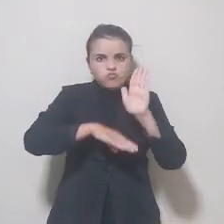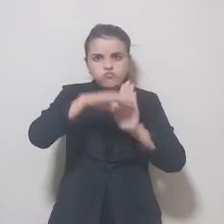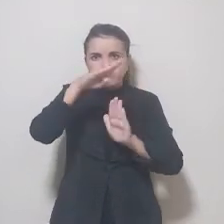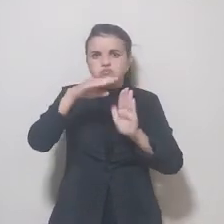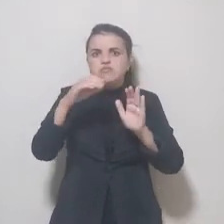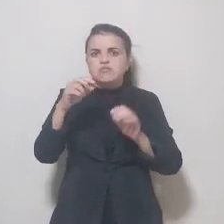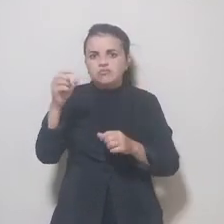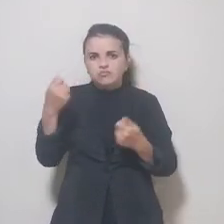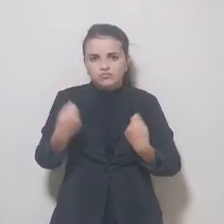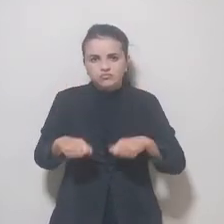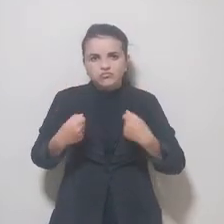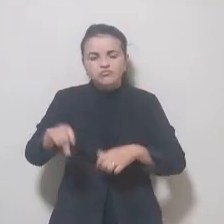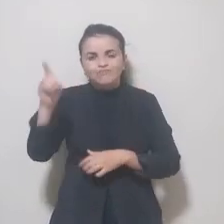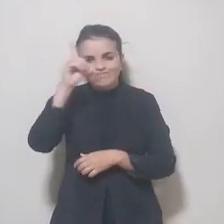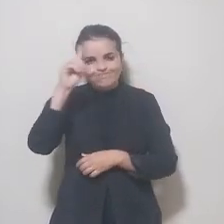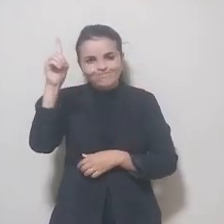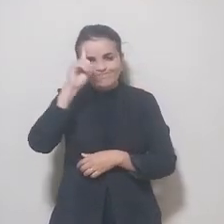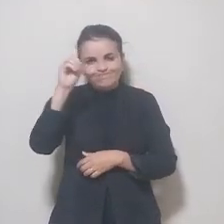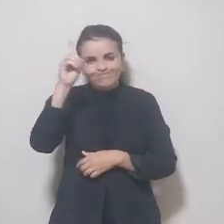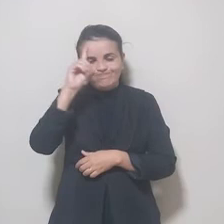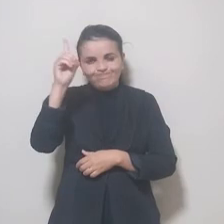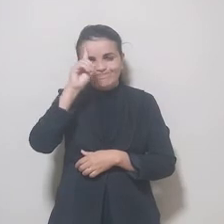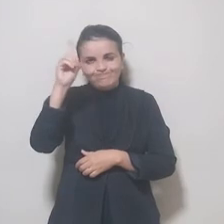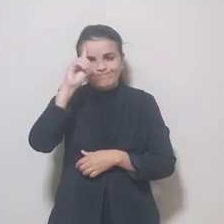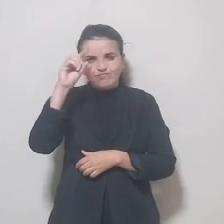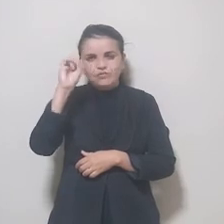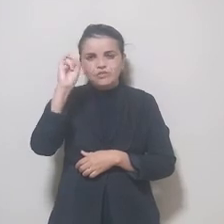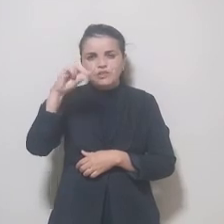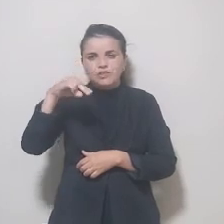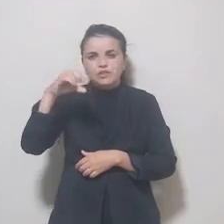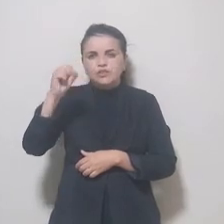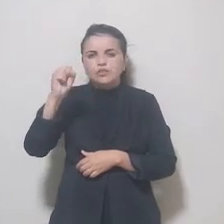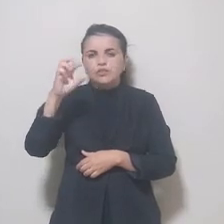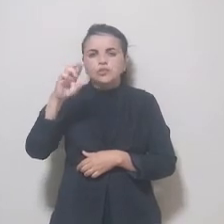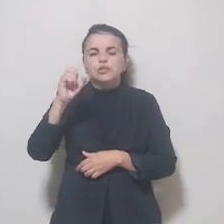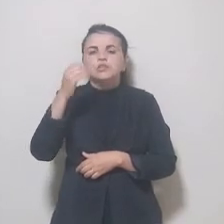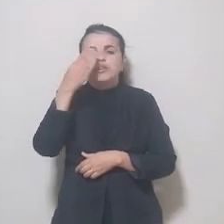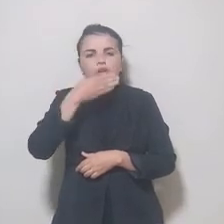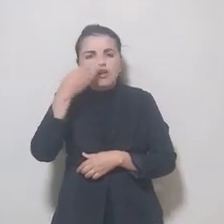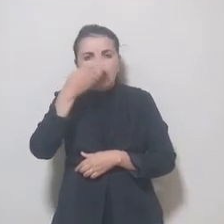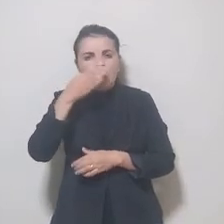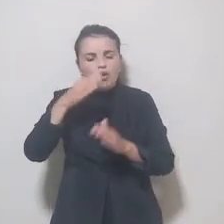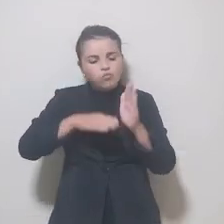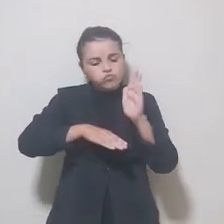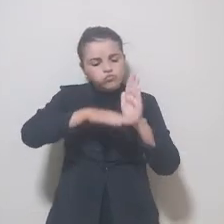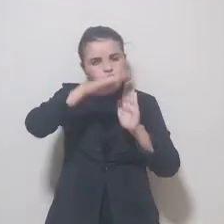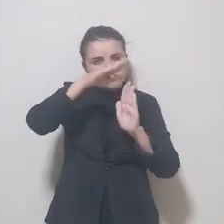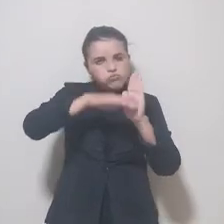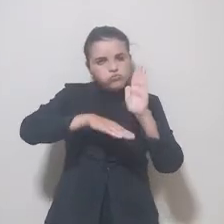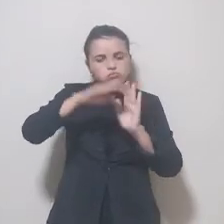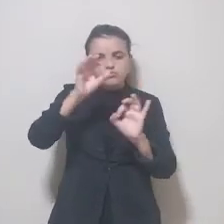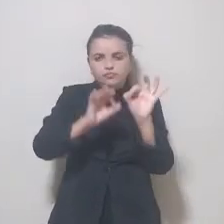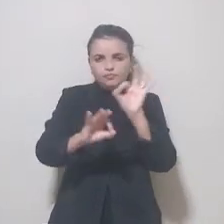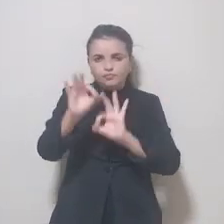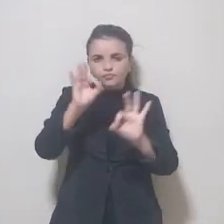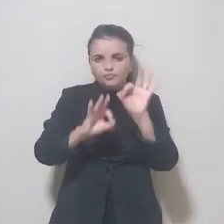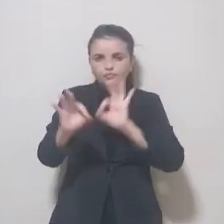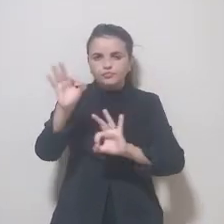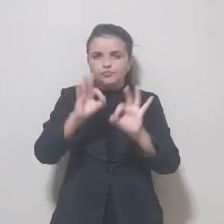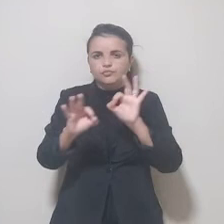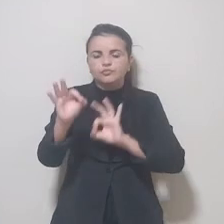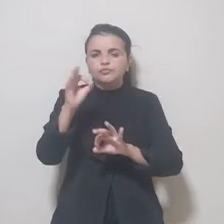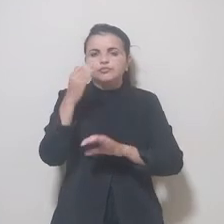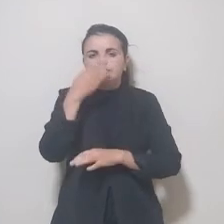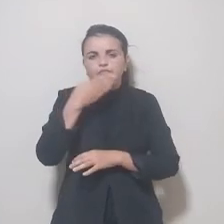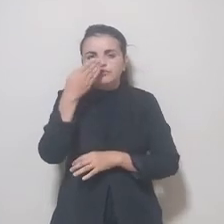têm que tomar diariamente a insulina para controlar a sua hiperglicemia, para controlar a quantidade elevada de açúcar no sangue.